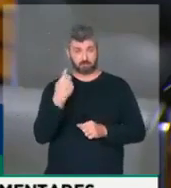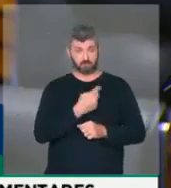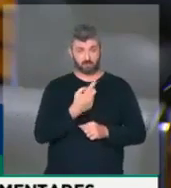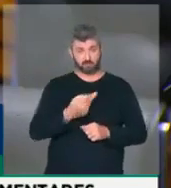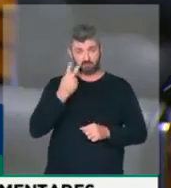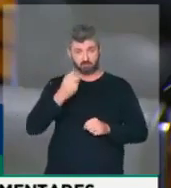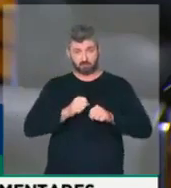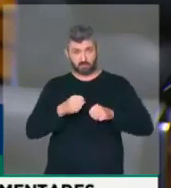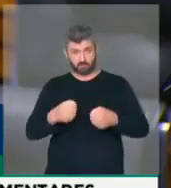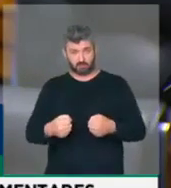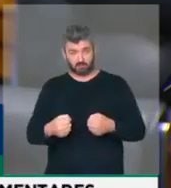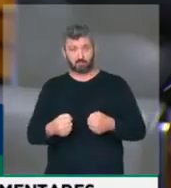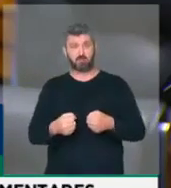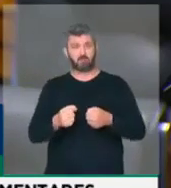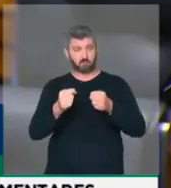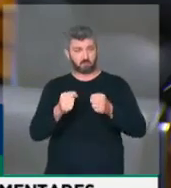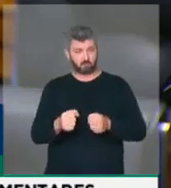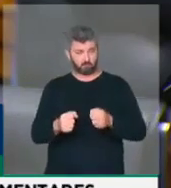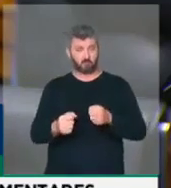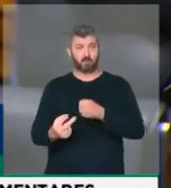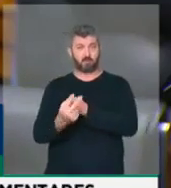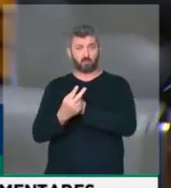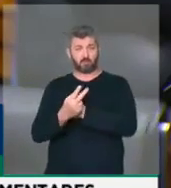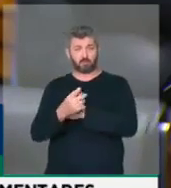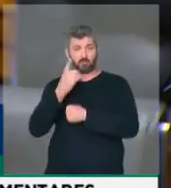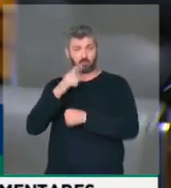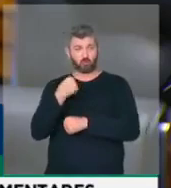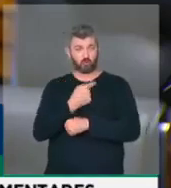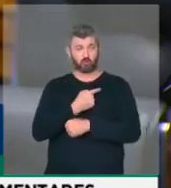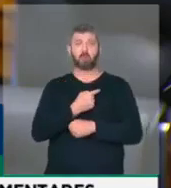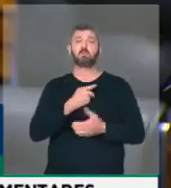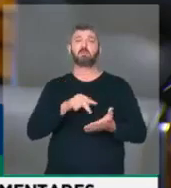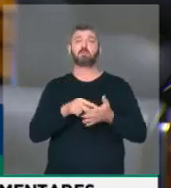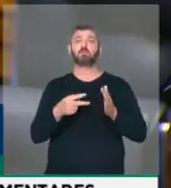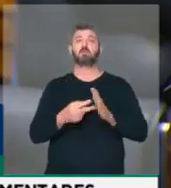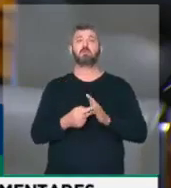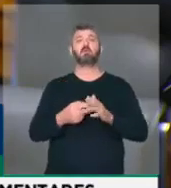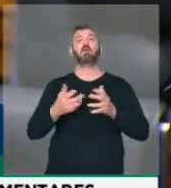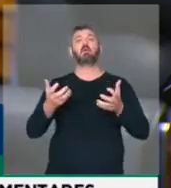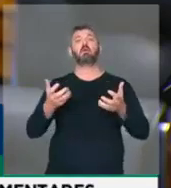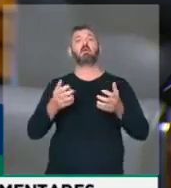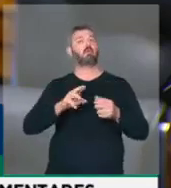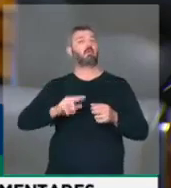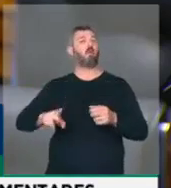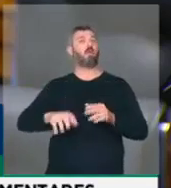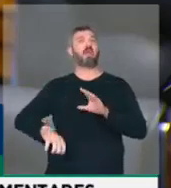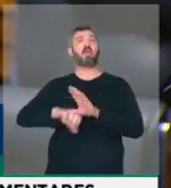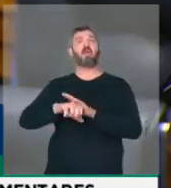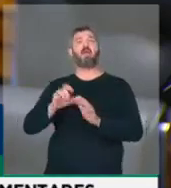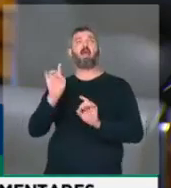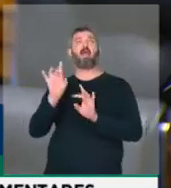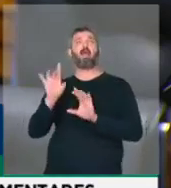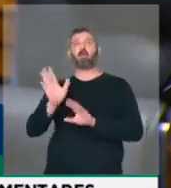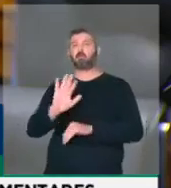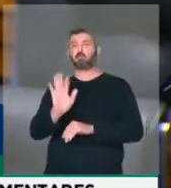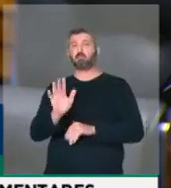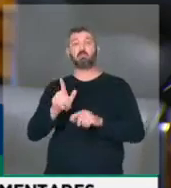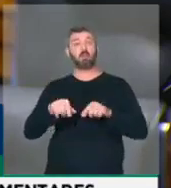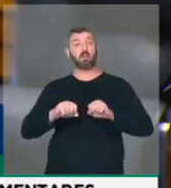da defesa da imunidade, nós não estamos aqui absolutamente querendo defender nenhum tipo de privilégio,